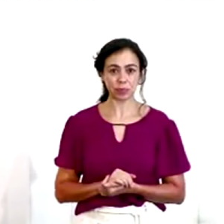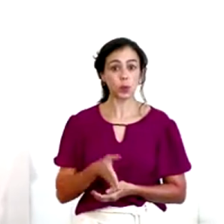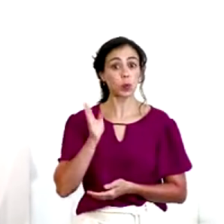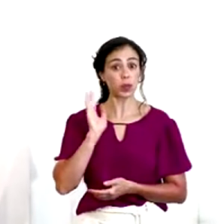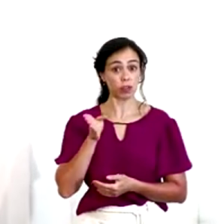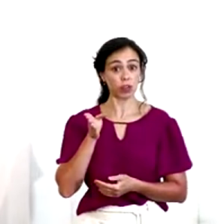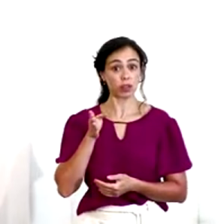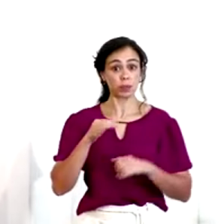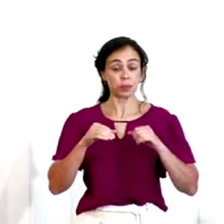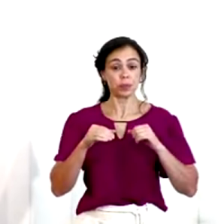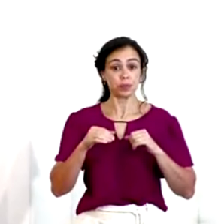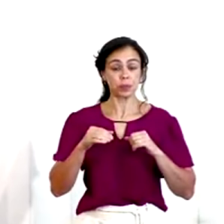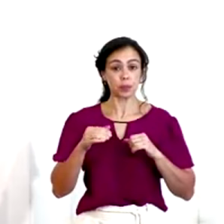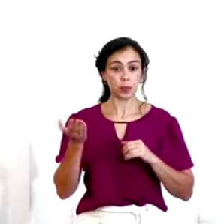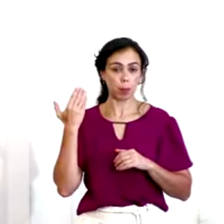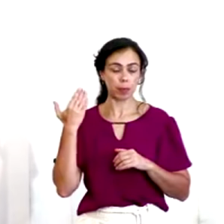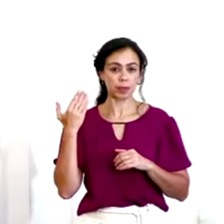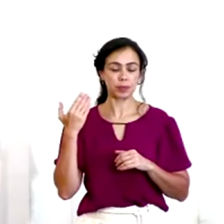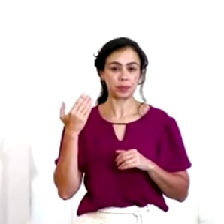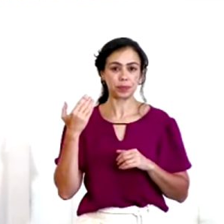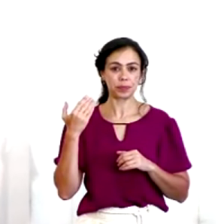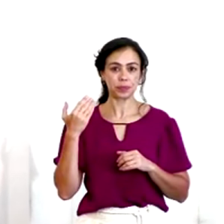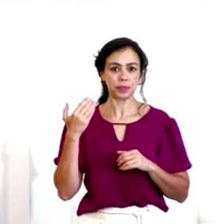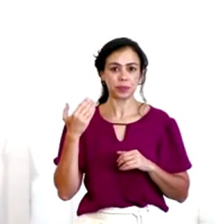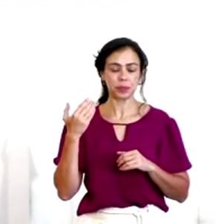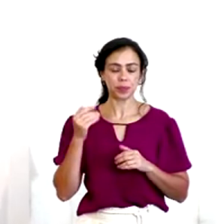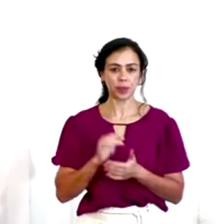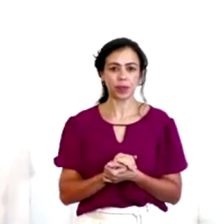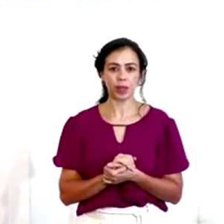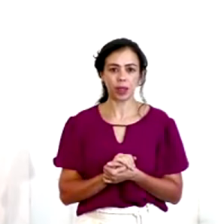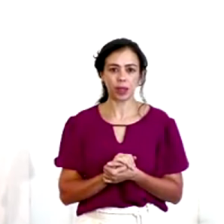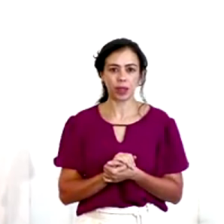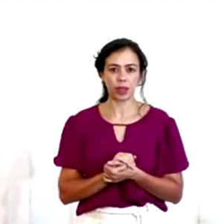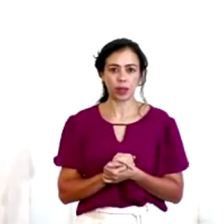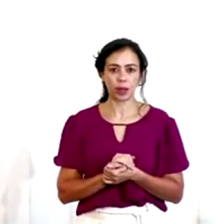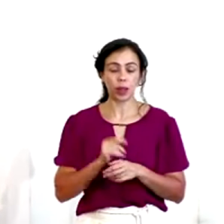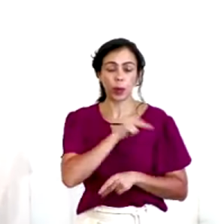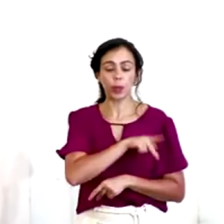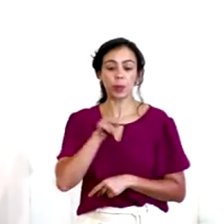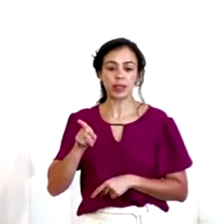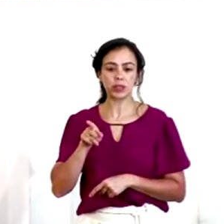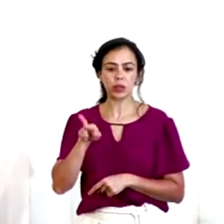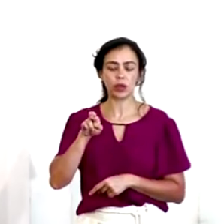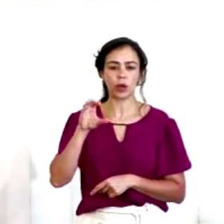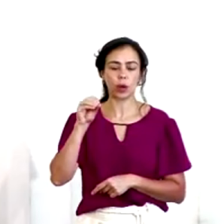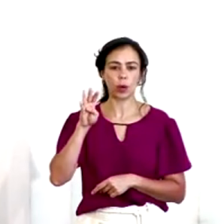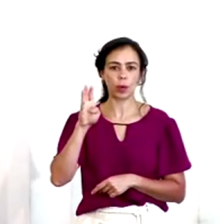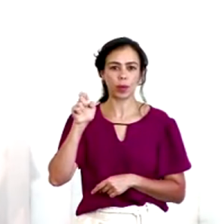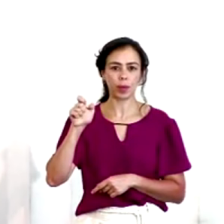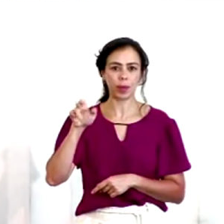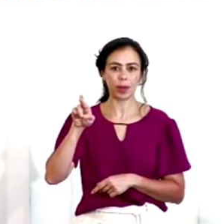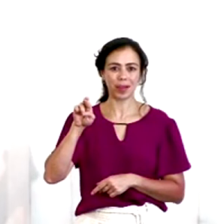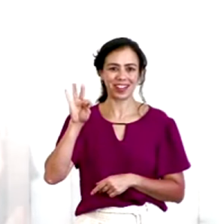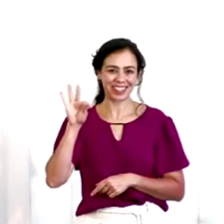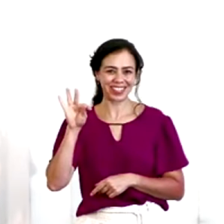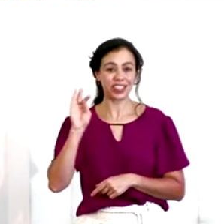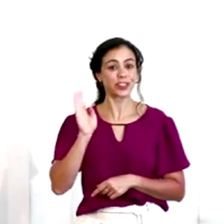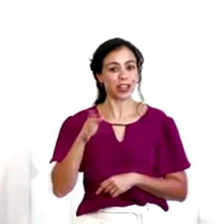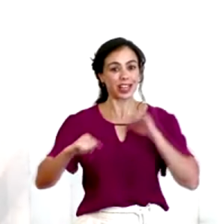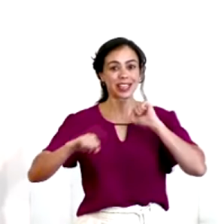127, e nós não havíamos combinado, e estou aqui um salmo